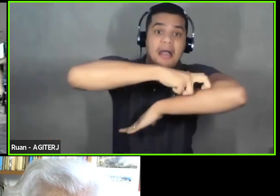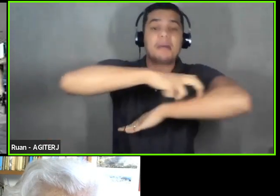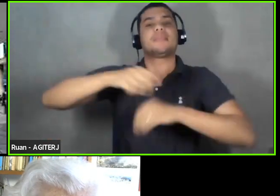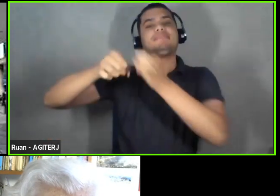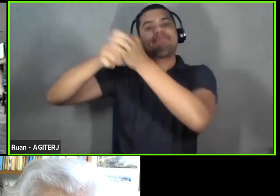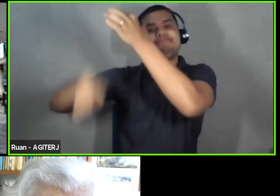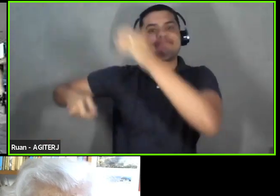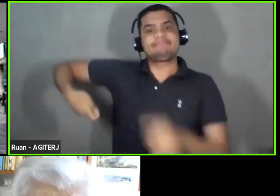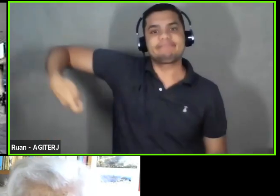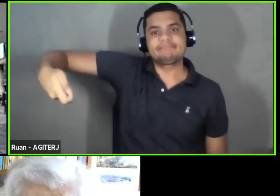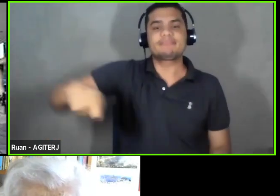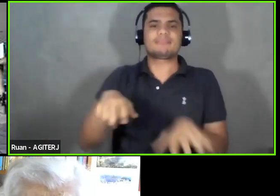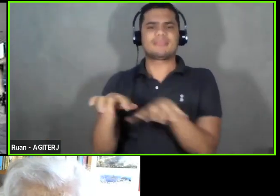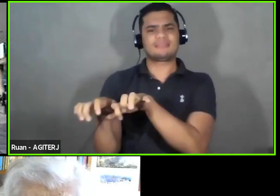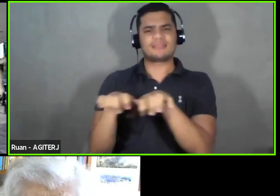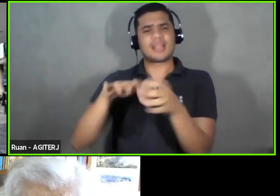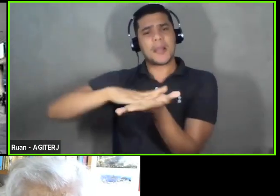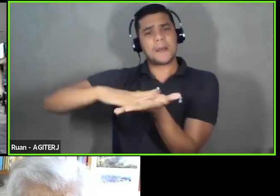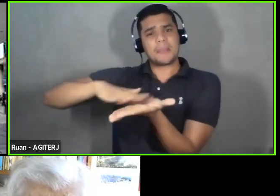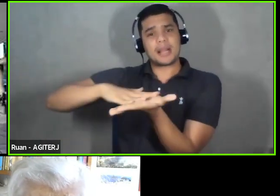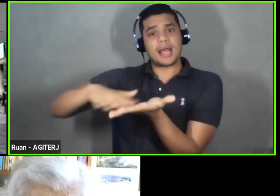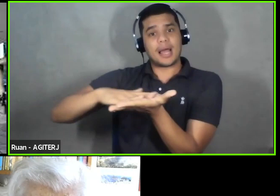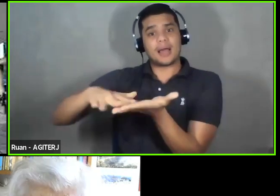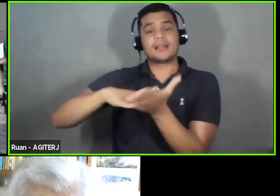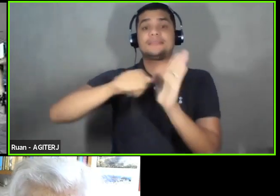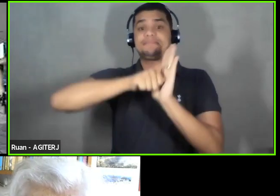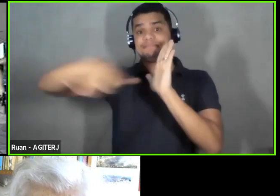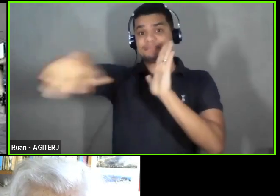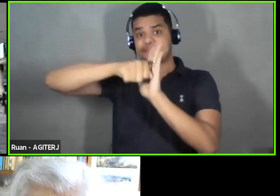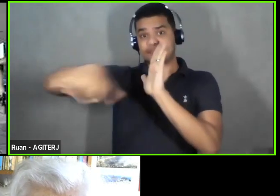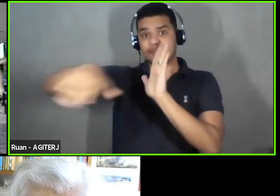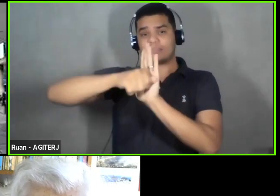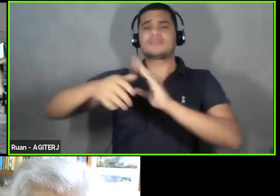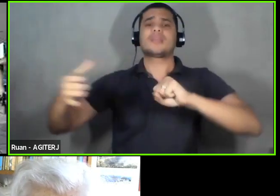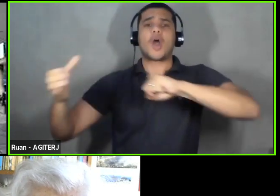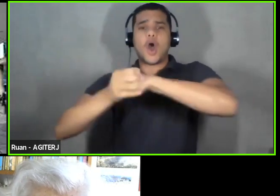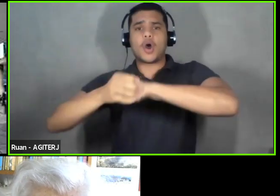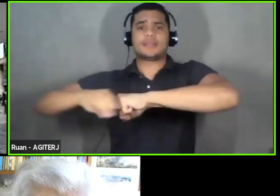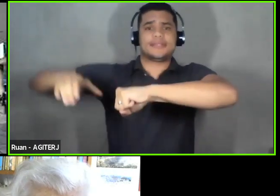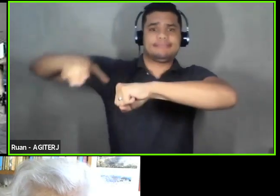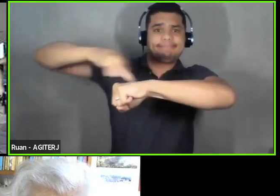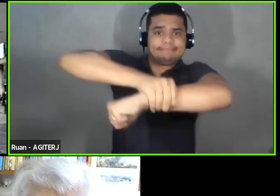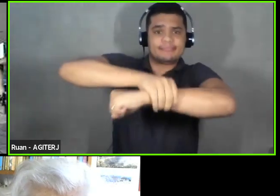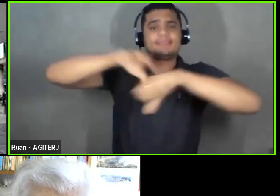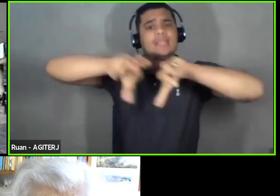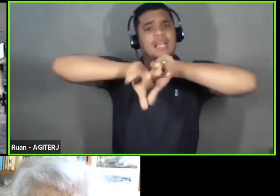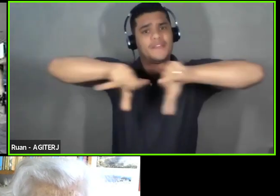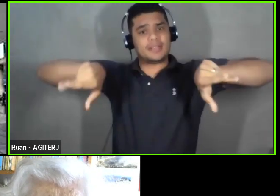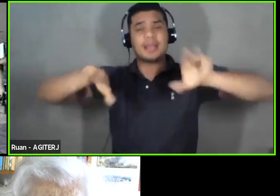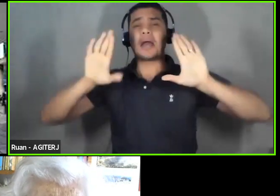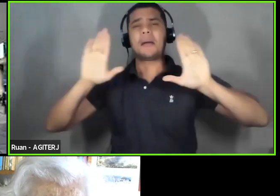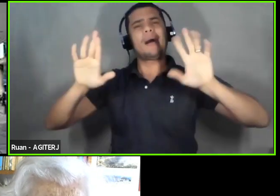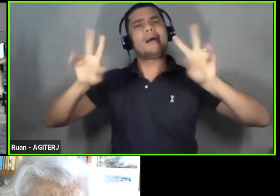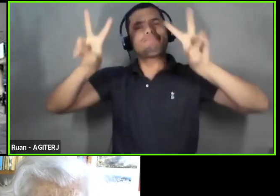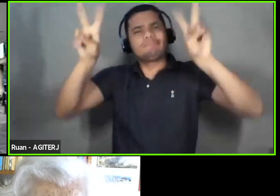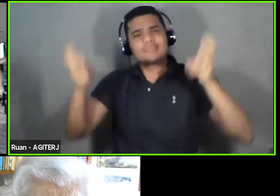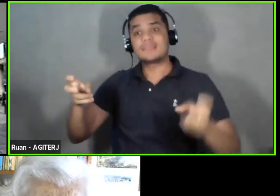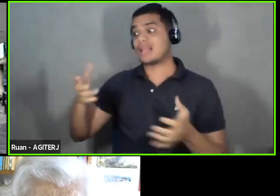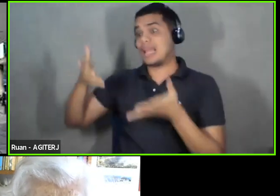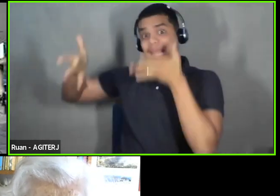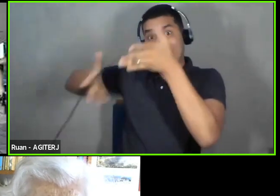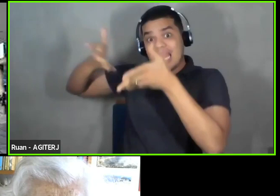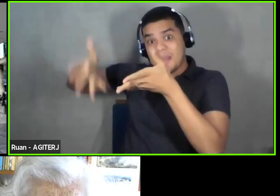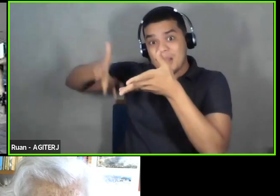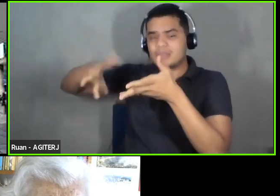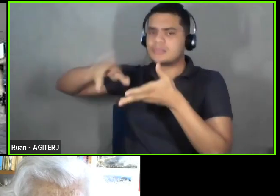para escrita braille, tecnologias assistivas, órteses, próteses, etc. Mas, quando falamos em Libras,